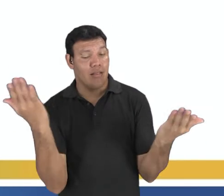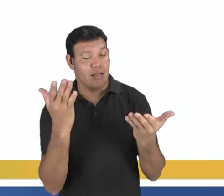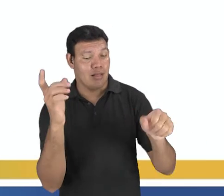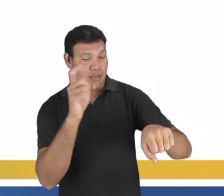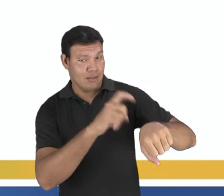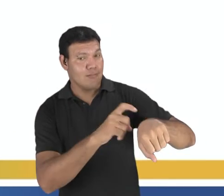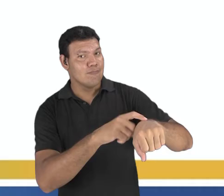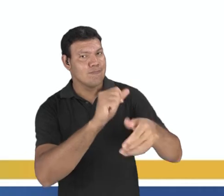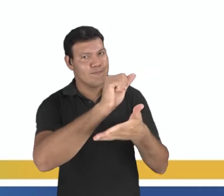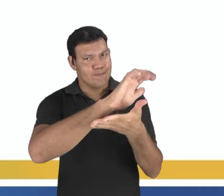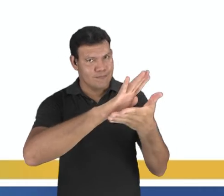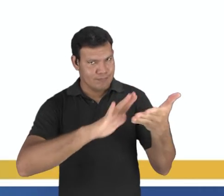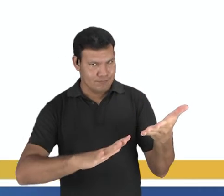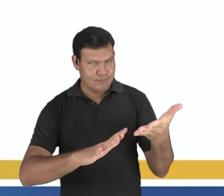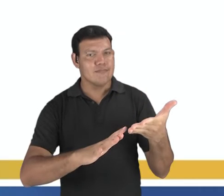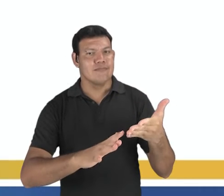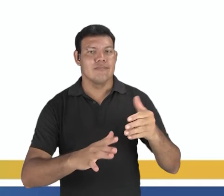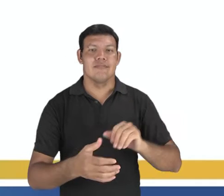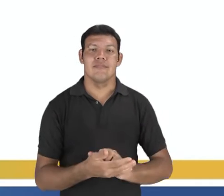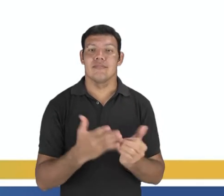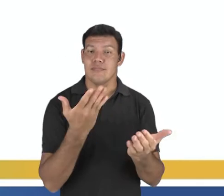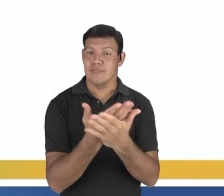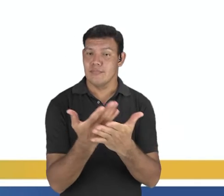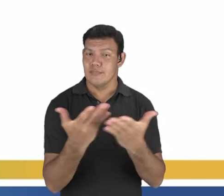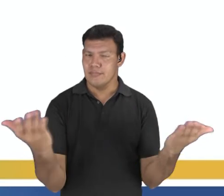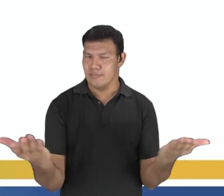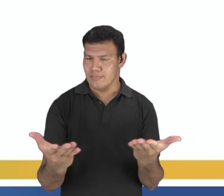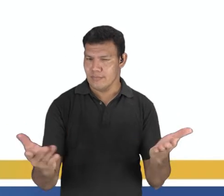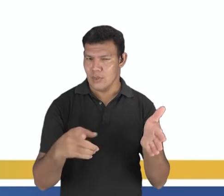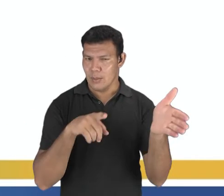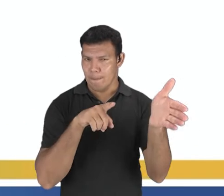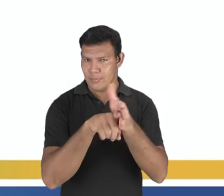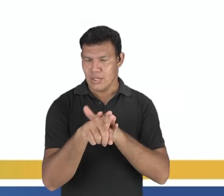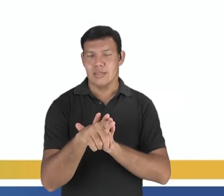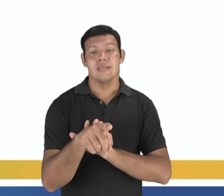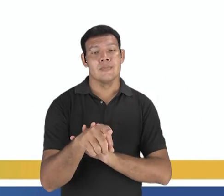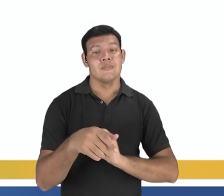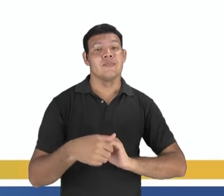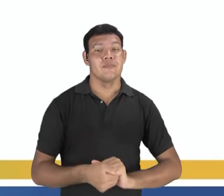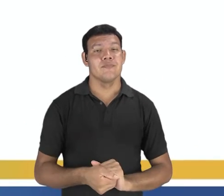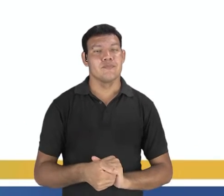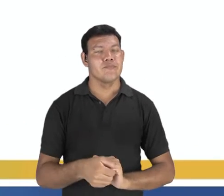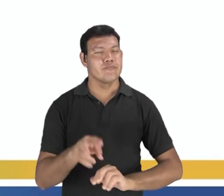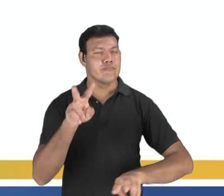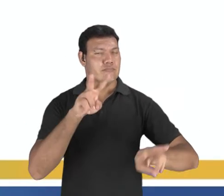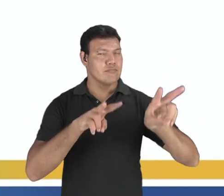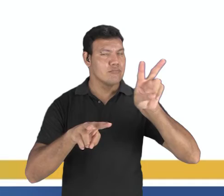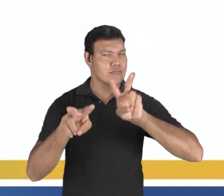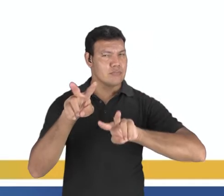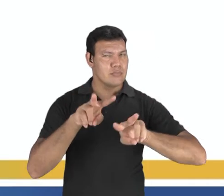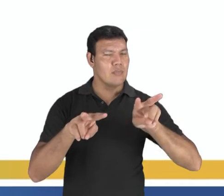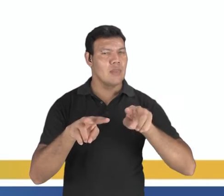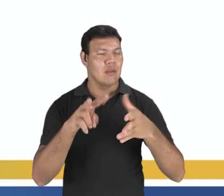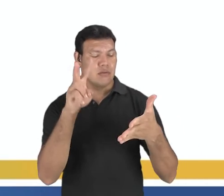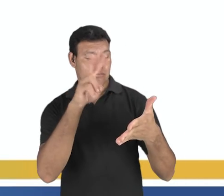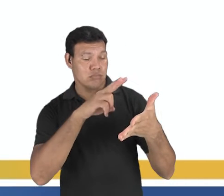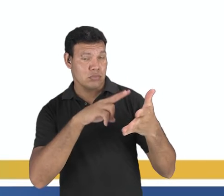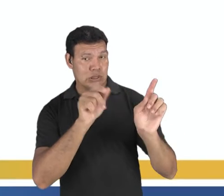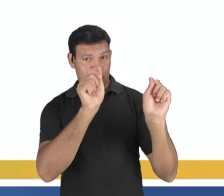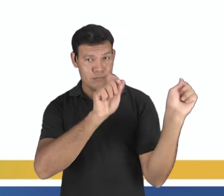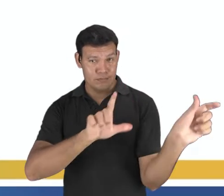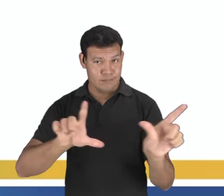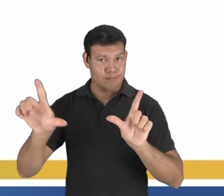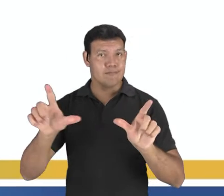do exercitando da nossa videoaula. Tem uma questão, comecem a visualizar a partir de agora em tela